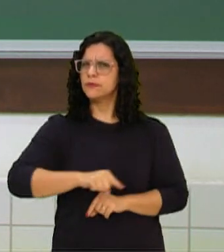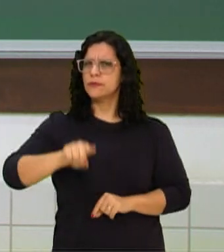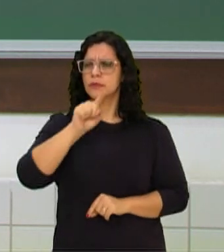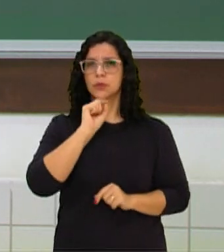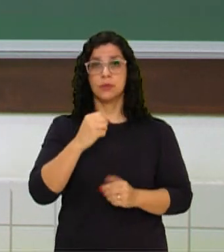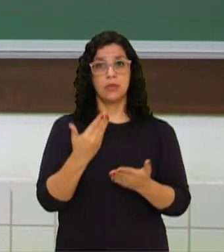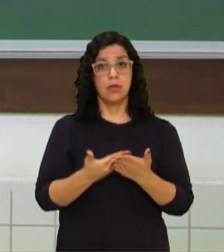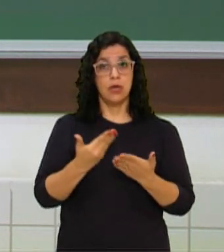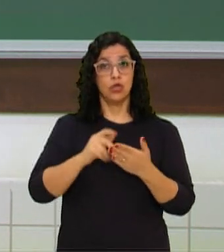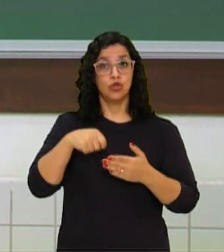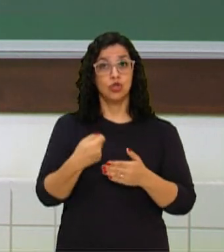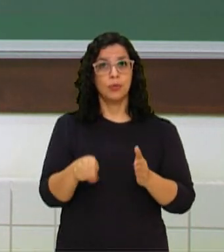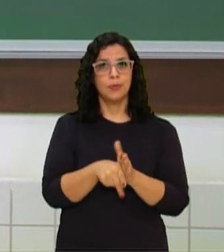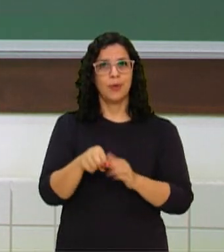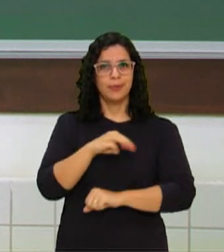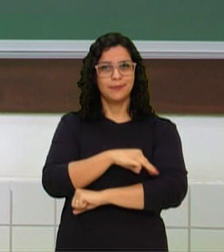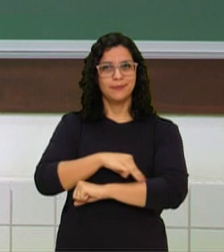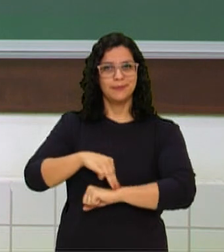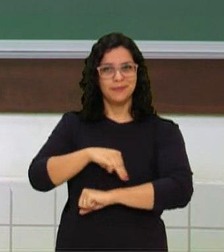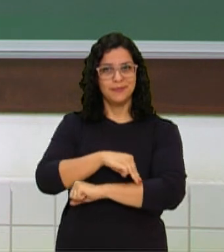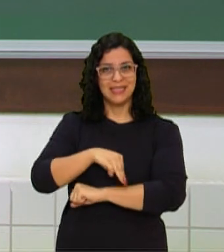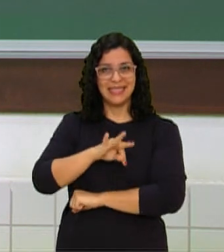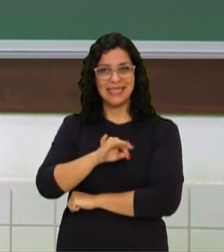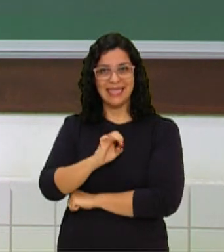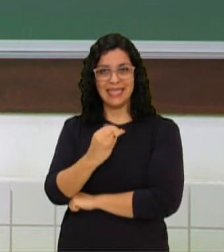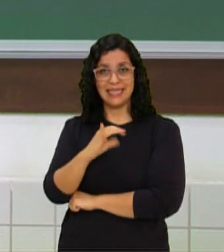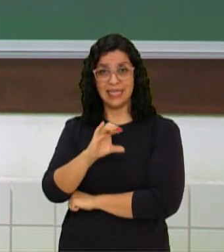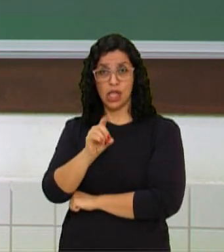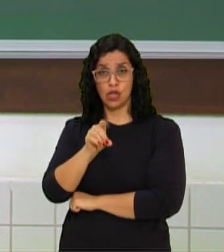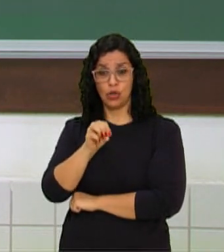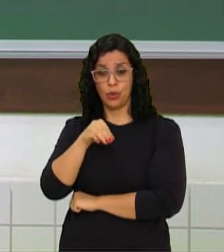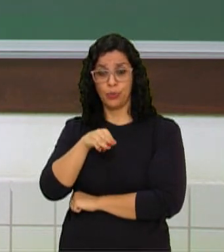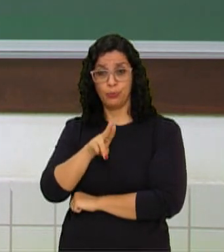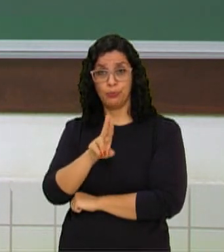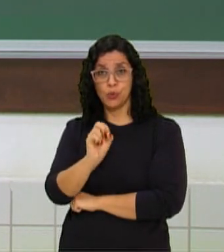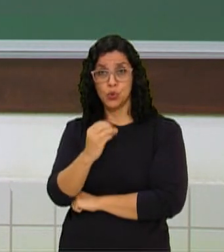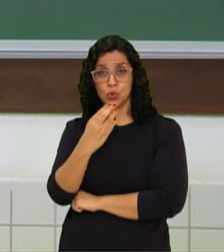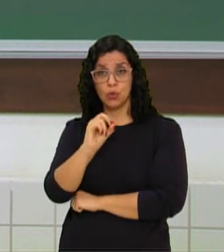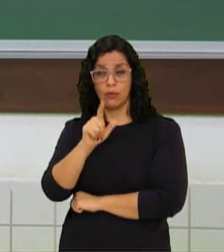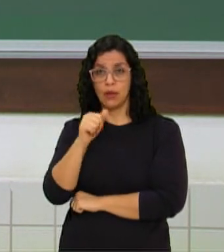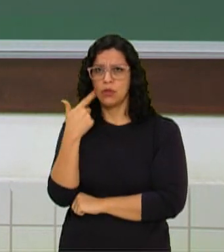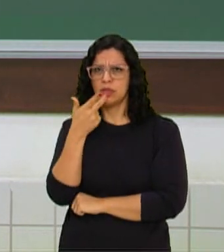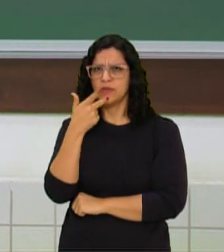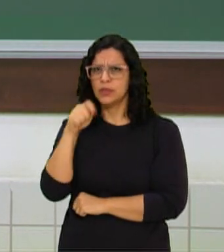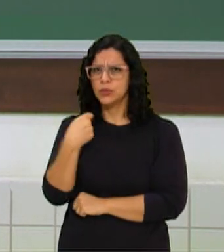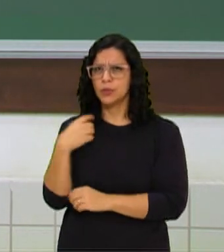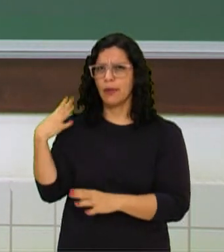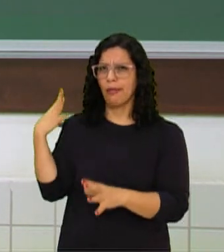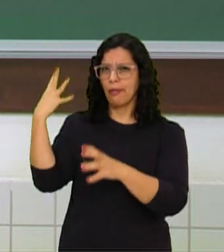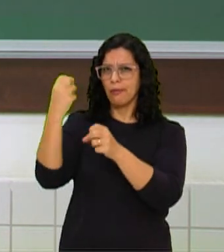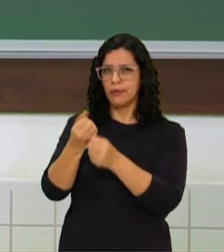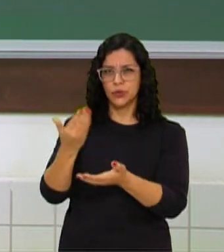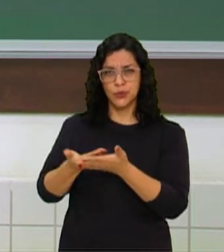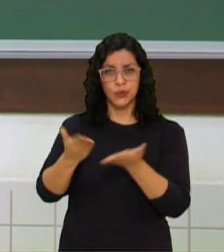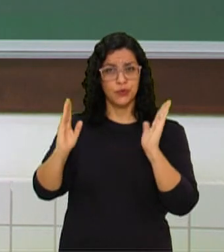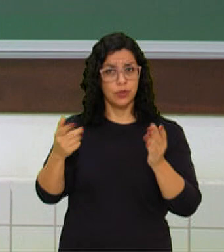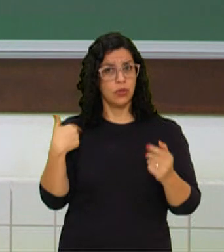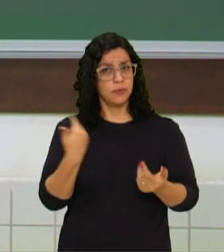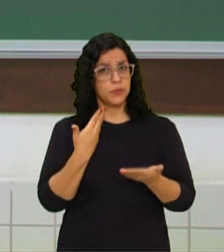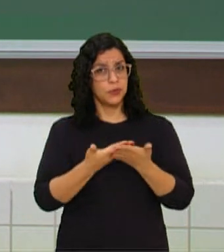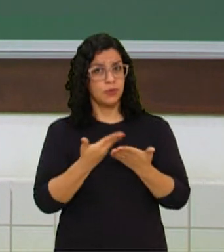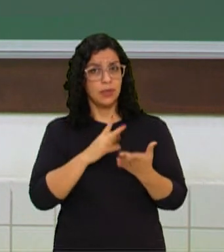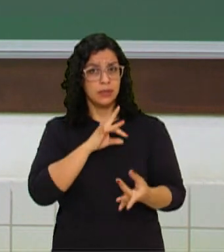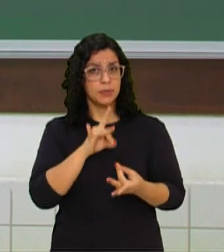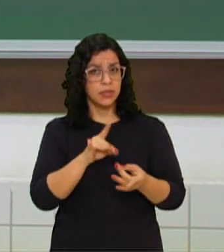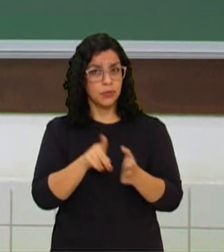uma aula sobre tecido muscular. Dando continuidade, a aula passada nós fizemos uma revisão sobre o que a gente viu anteriormente sobre isso e agora a gente vai